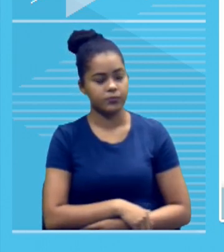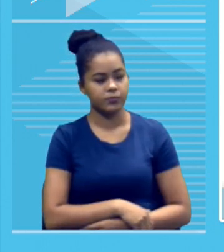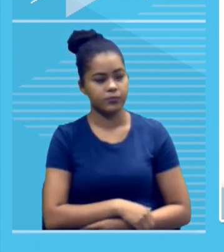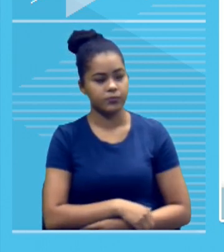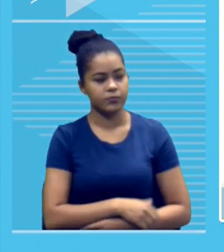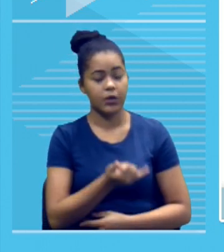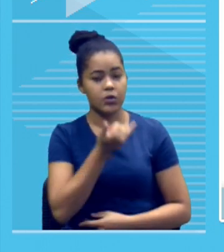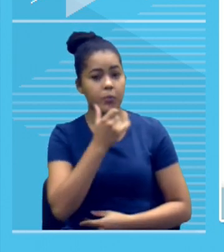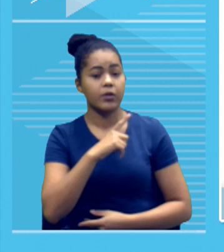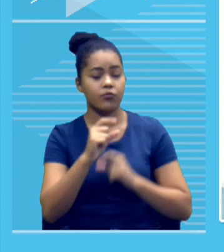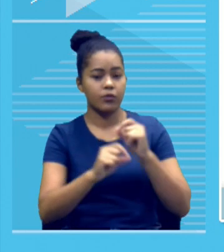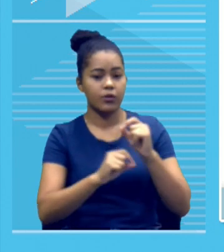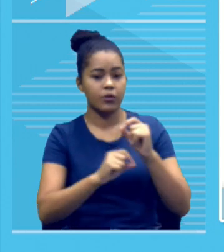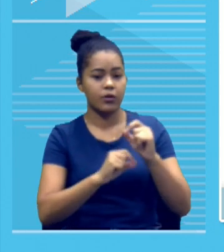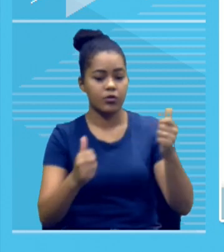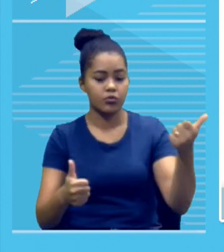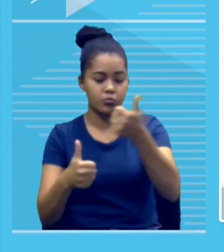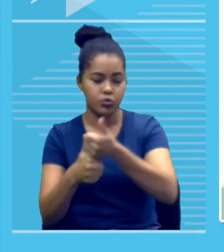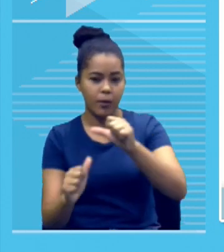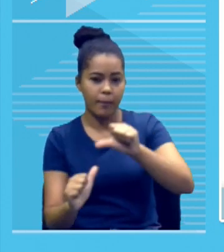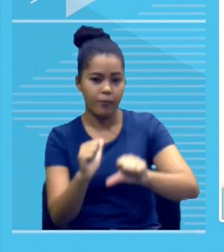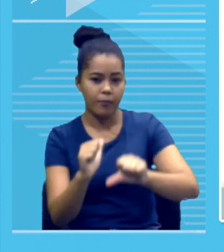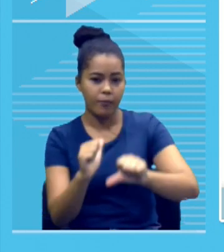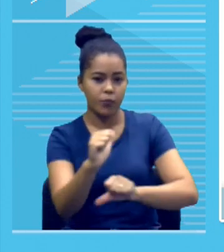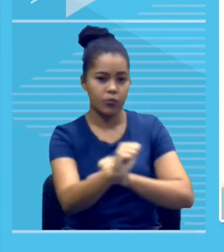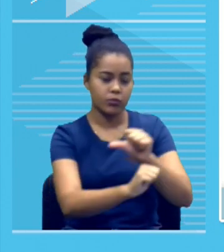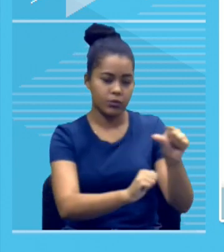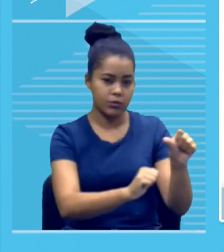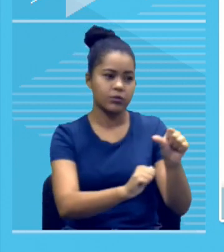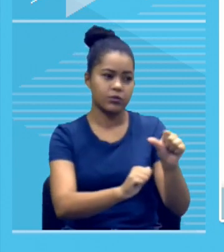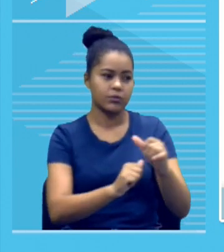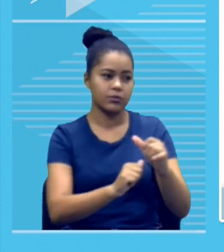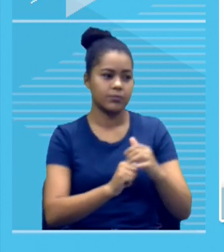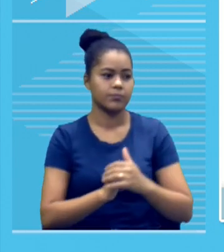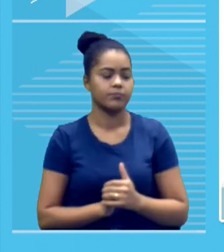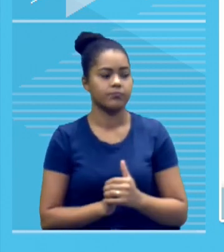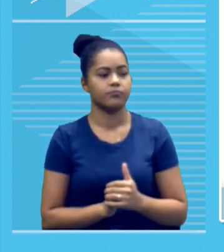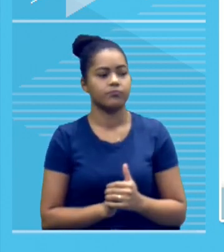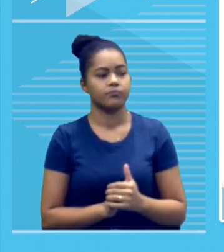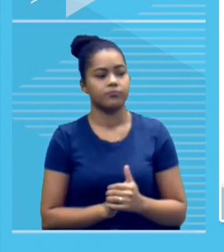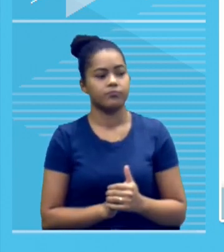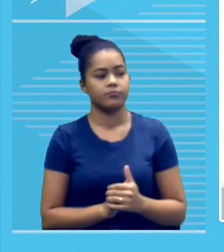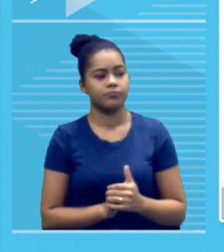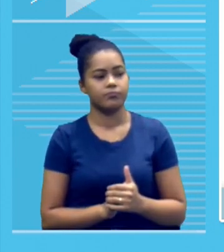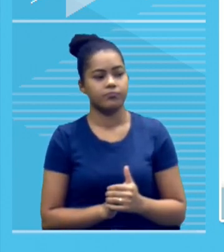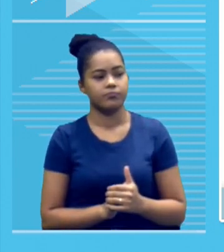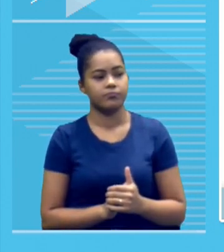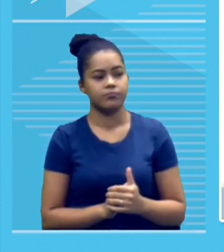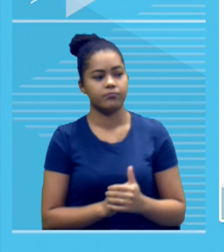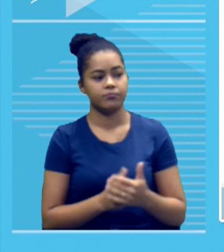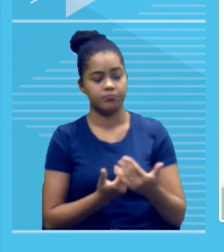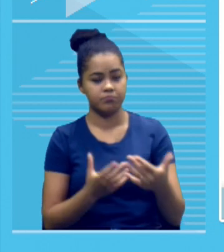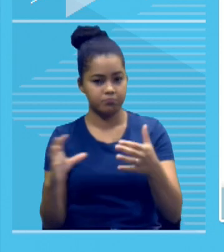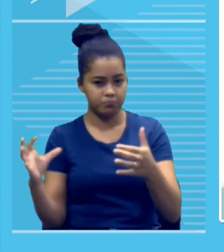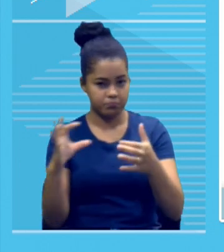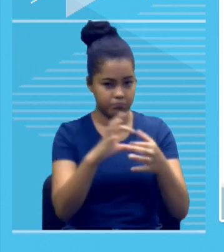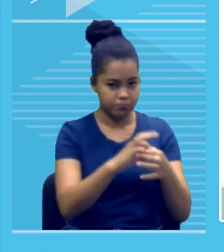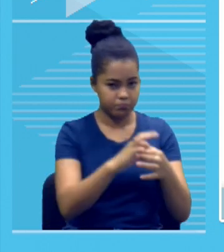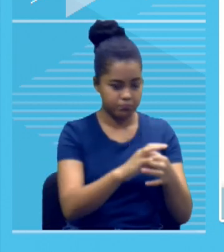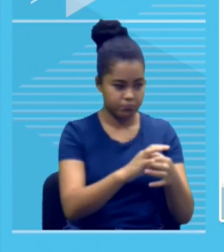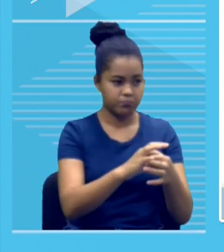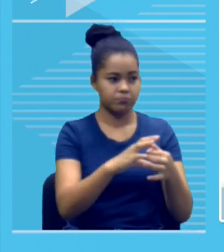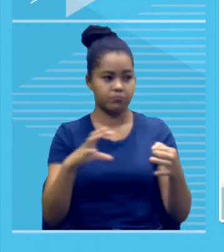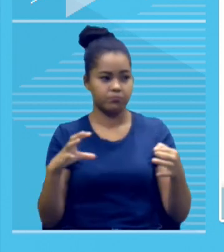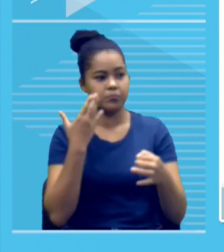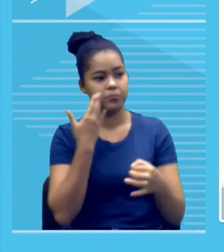lugar do hidrogênio e o hidrogênio para o lugar do cloro. Formou o HCl. Ó. E aí houve, então, entrada e saída de ligantes. Observe, ó.